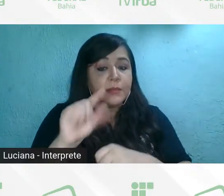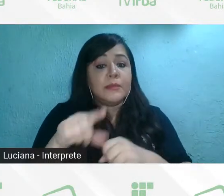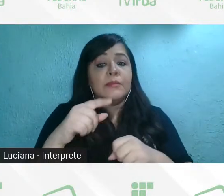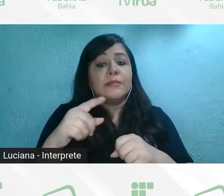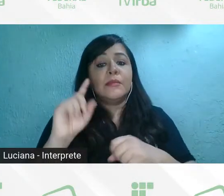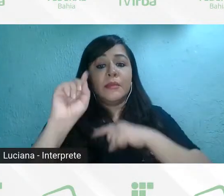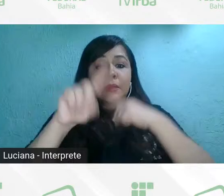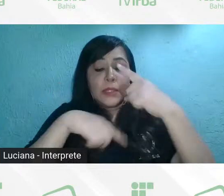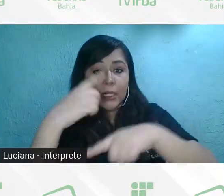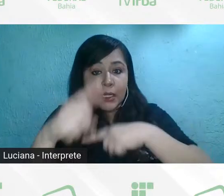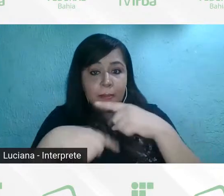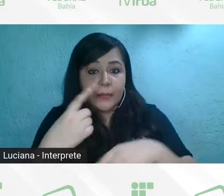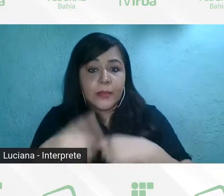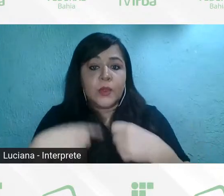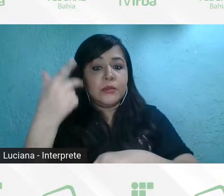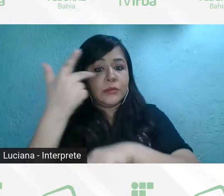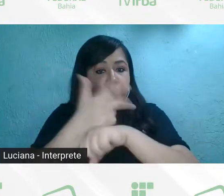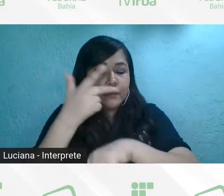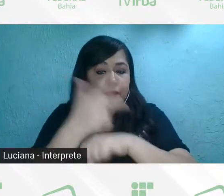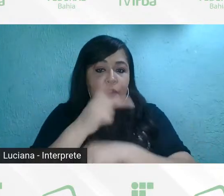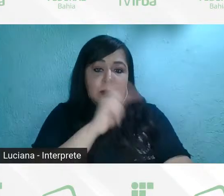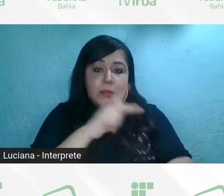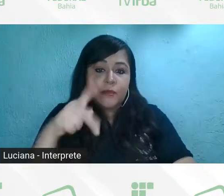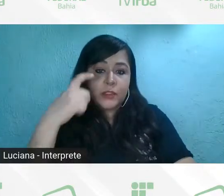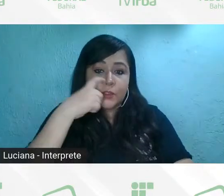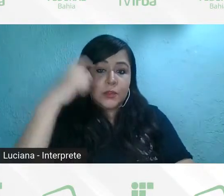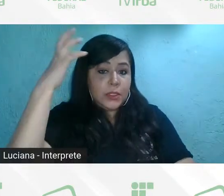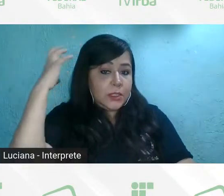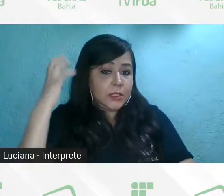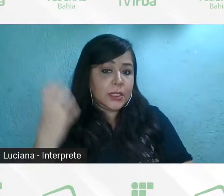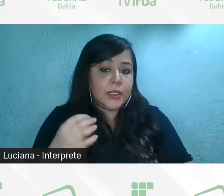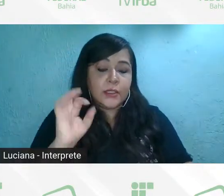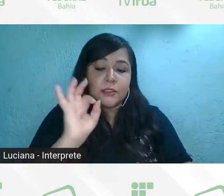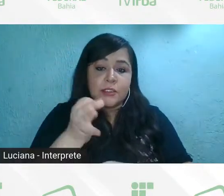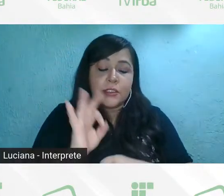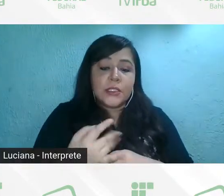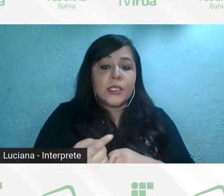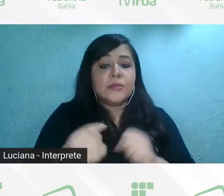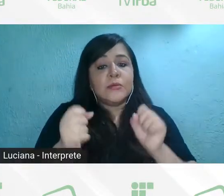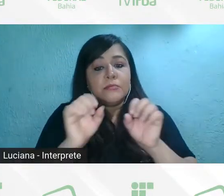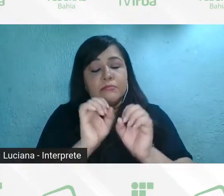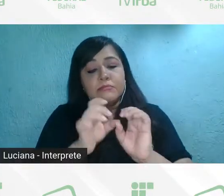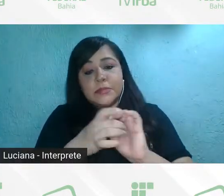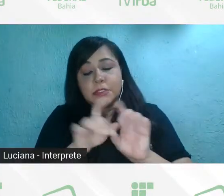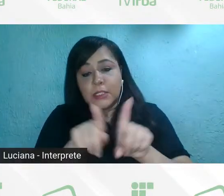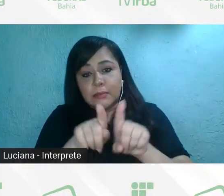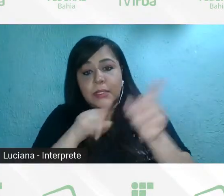Anete, como combinado, para abrirmos o momento de perguntas.